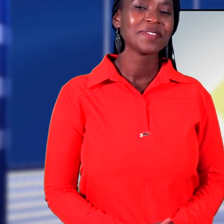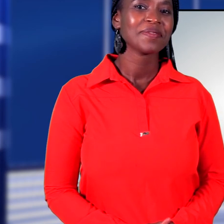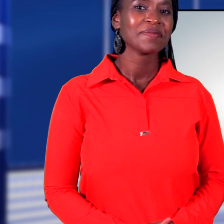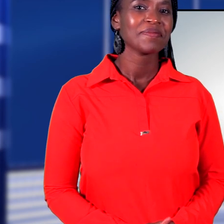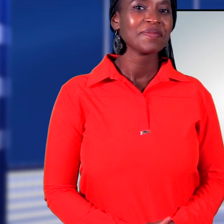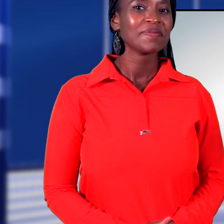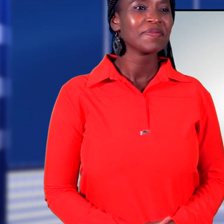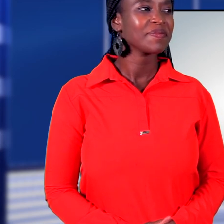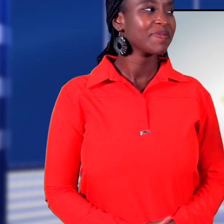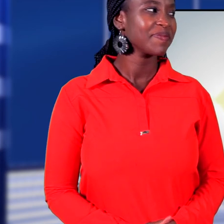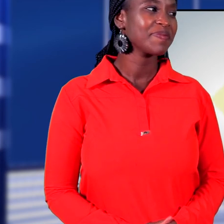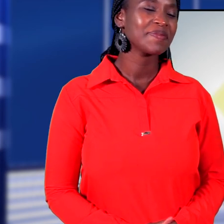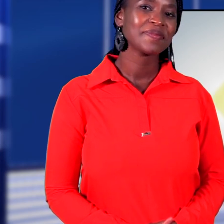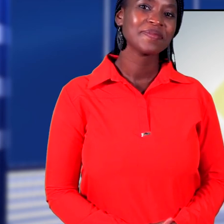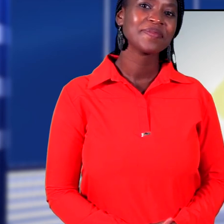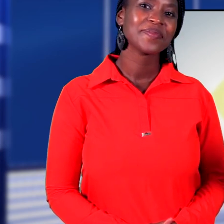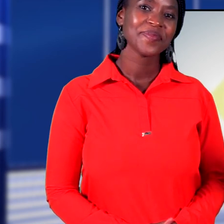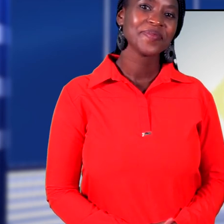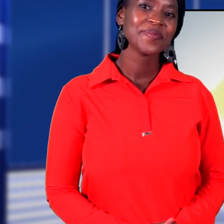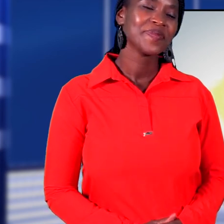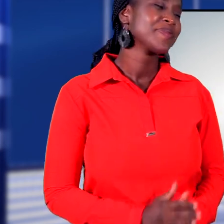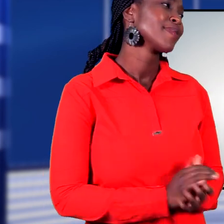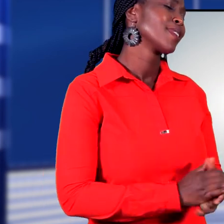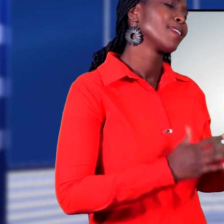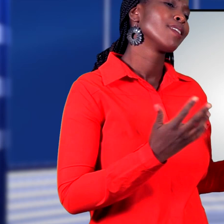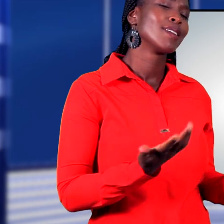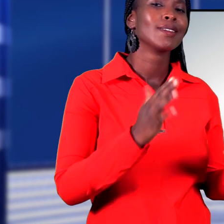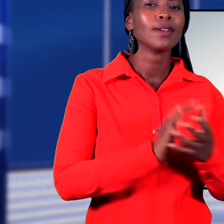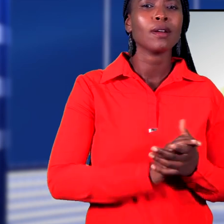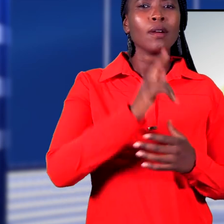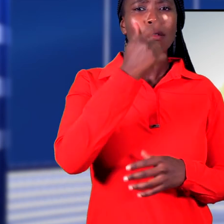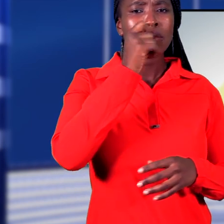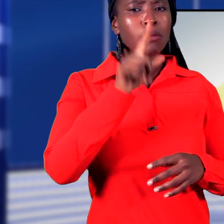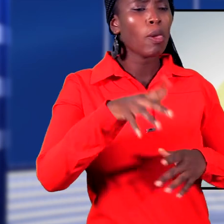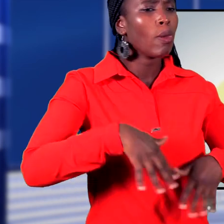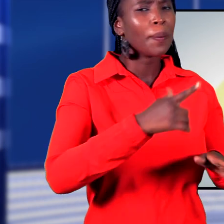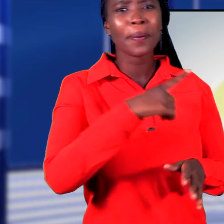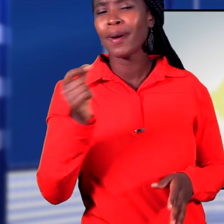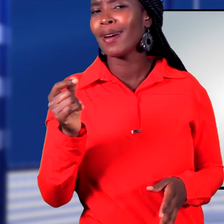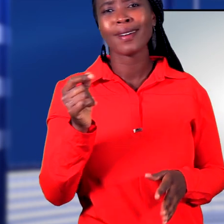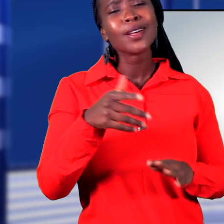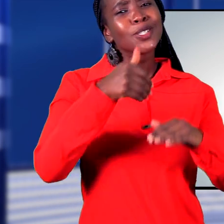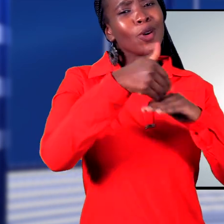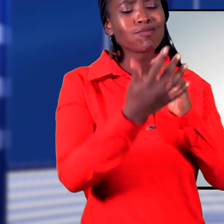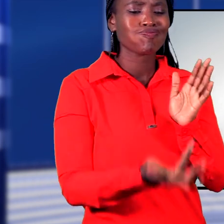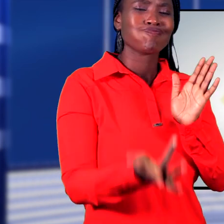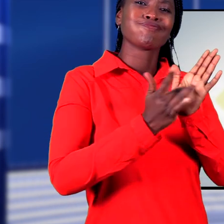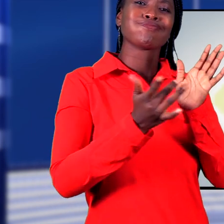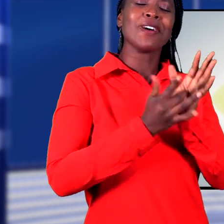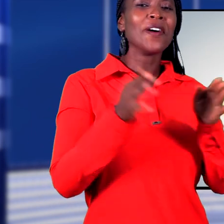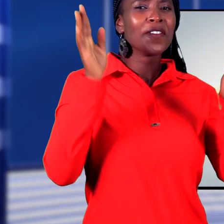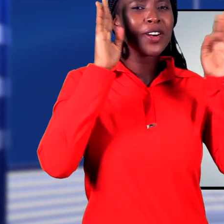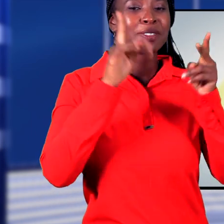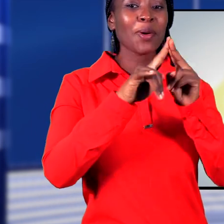7 dias trazemos mais informações sobre as pessoas com deficiência. Continue a acompanhar